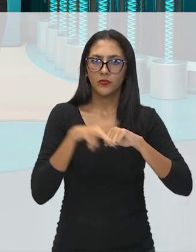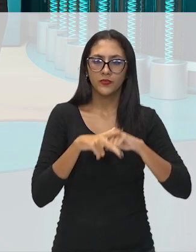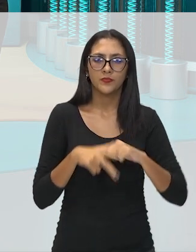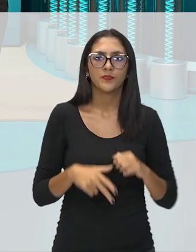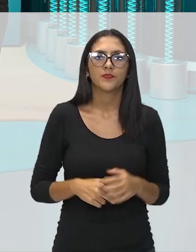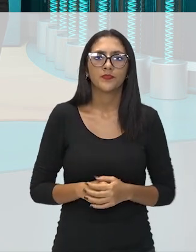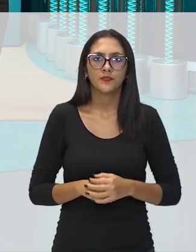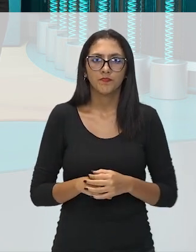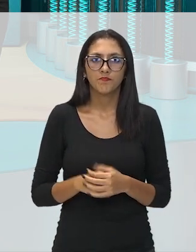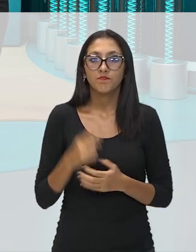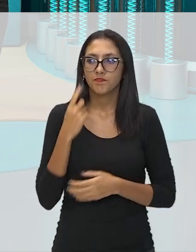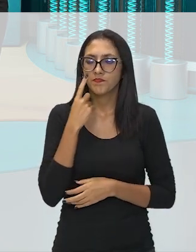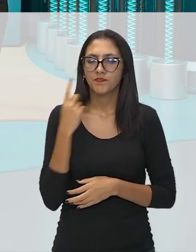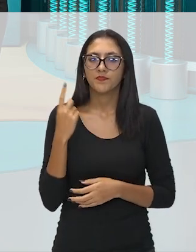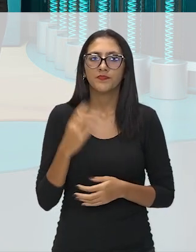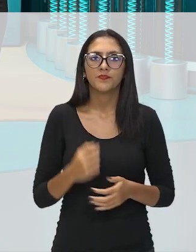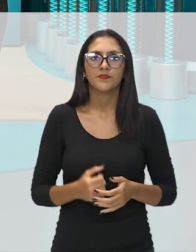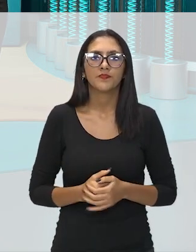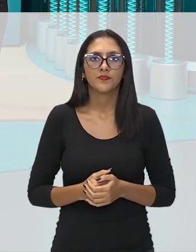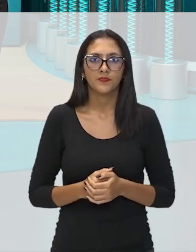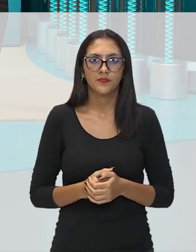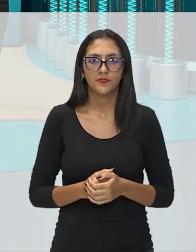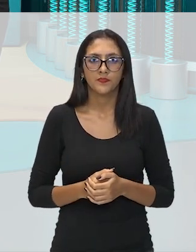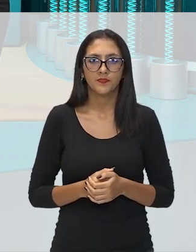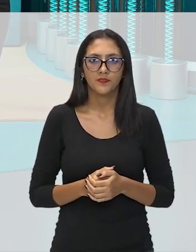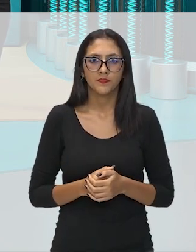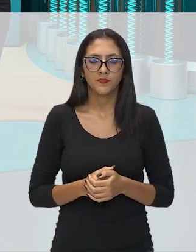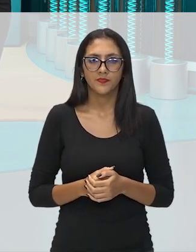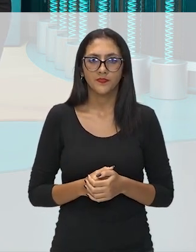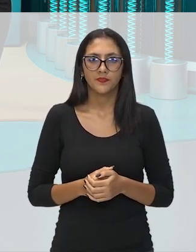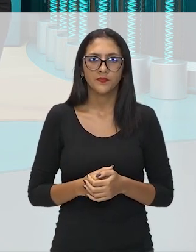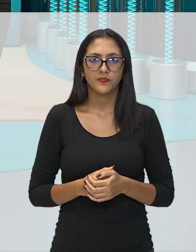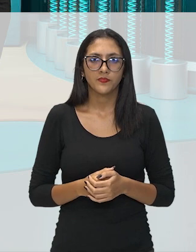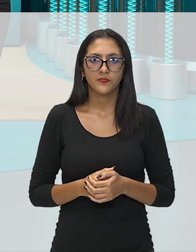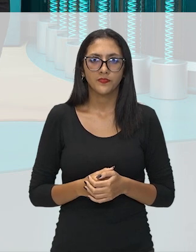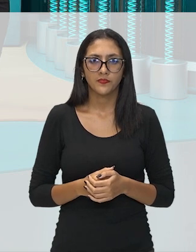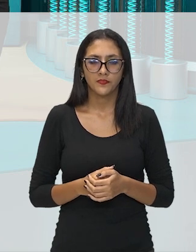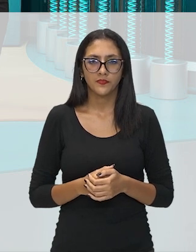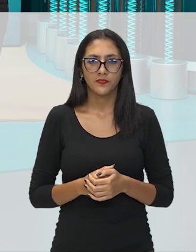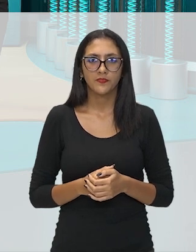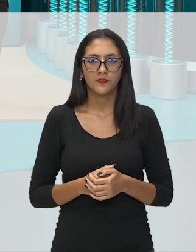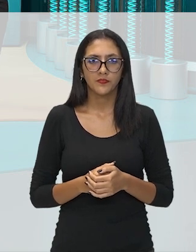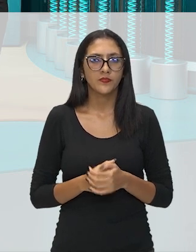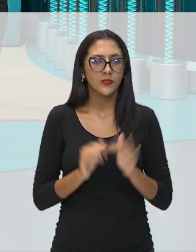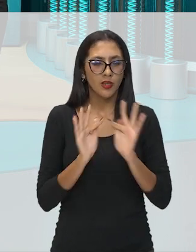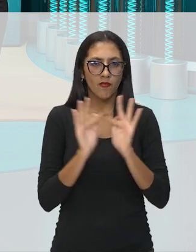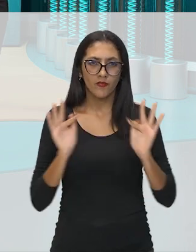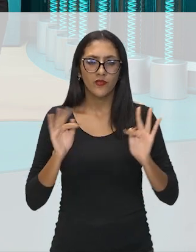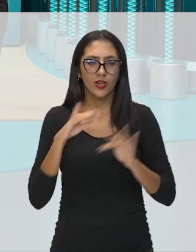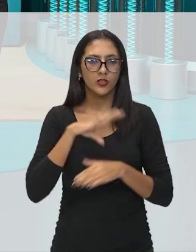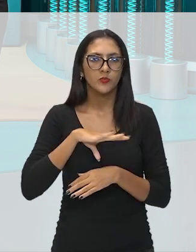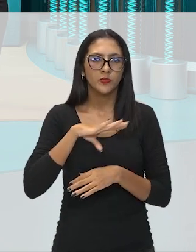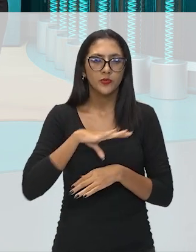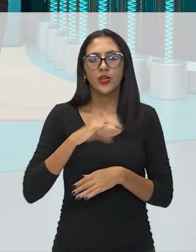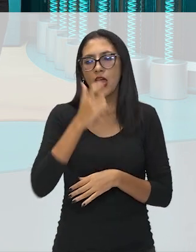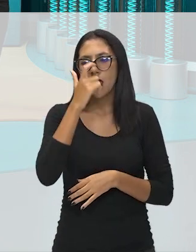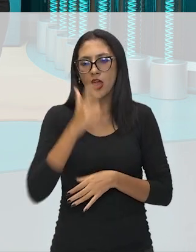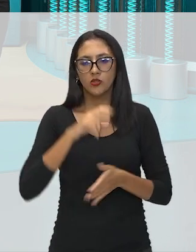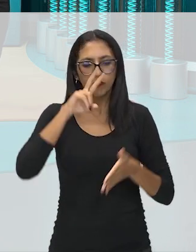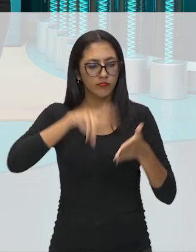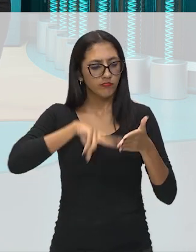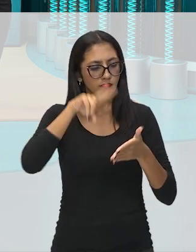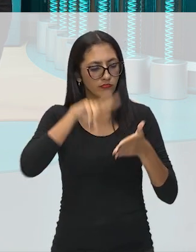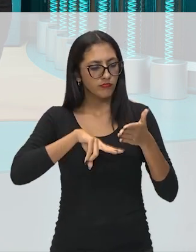começo a oração assim. I was reading a book. I was reading a book. Eu estava lendo um livro. Então,